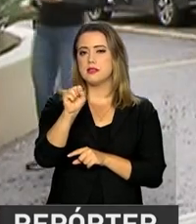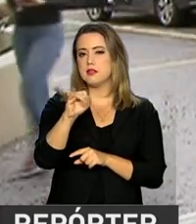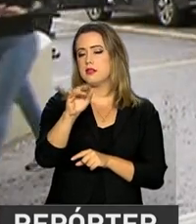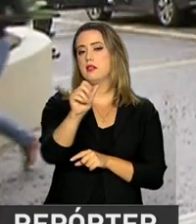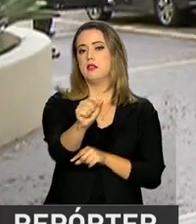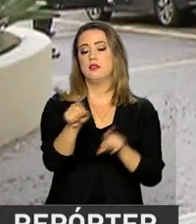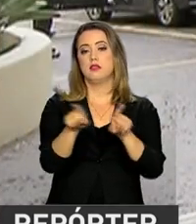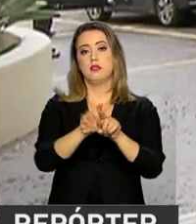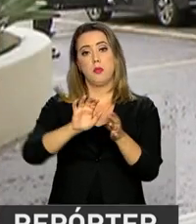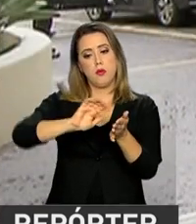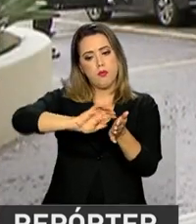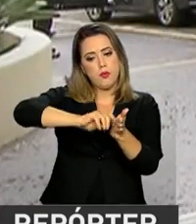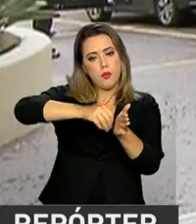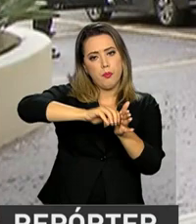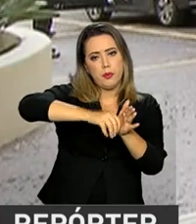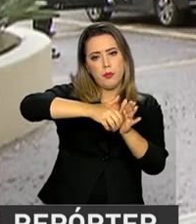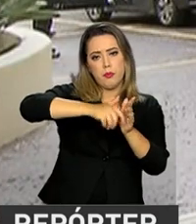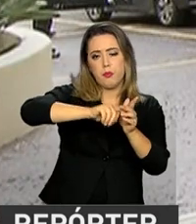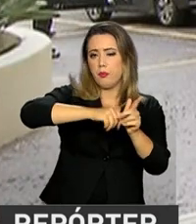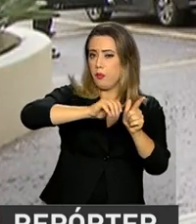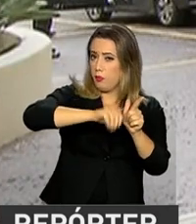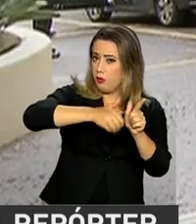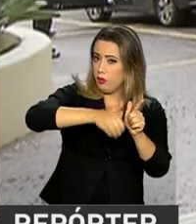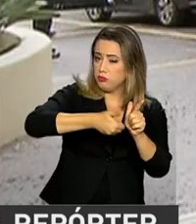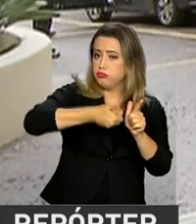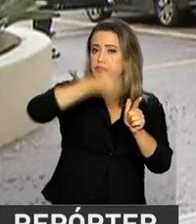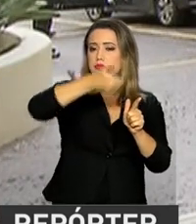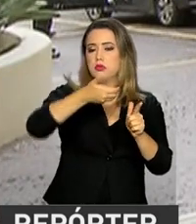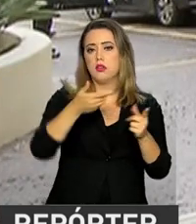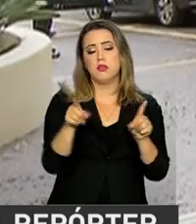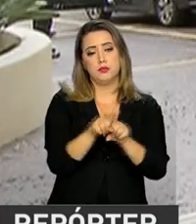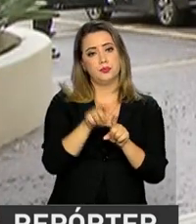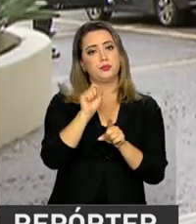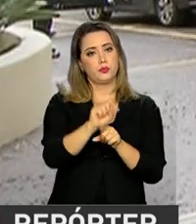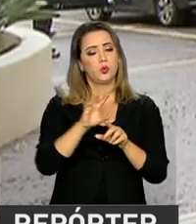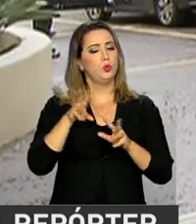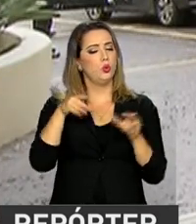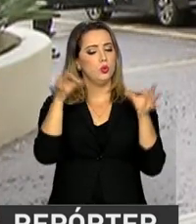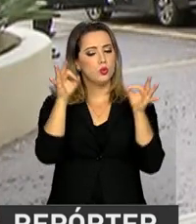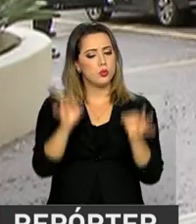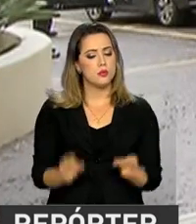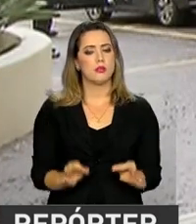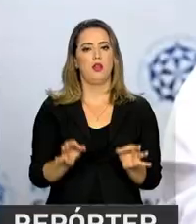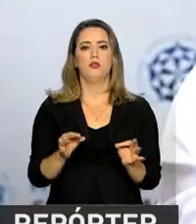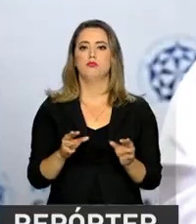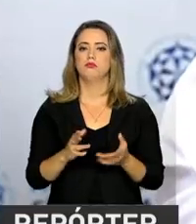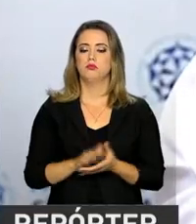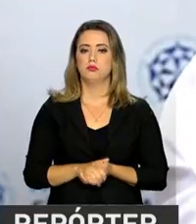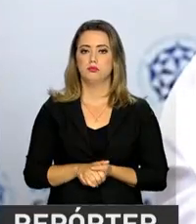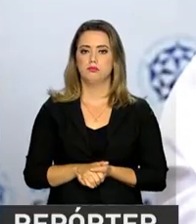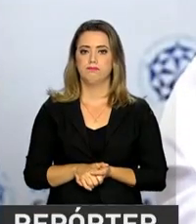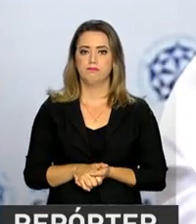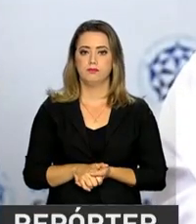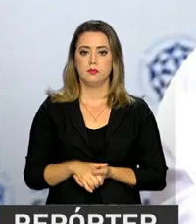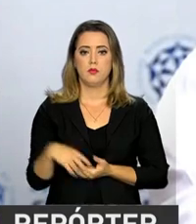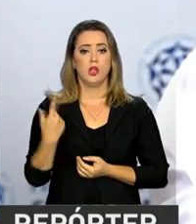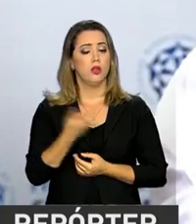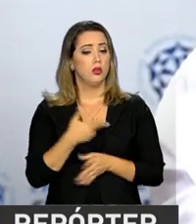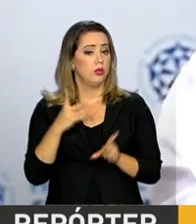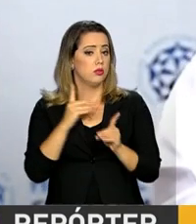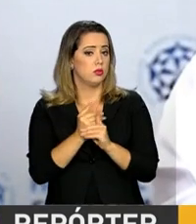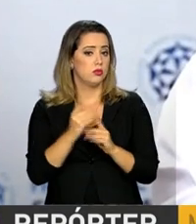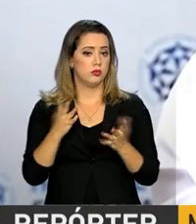da glândula segundo o urologista miguel srougi que realizou o procedimento tudo correu dentro do esperado o que nós encontramos foi realmente